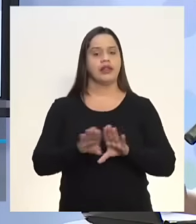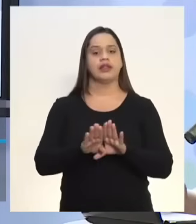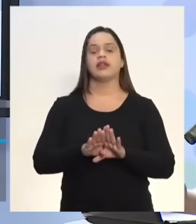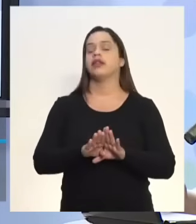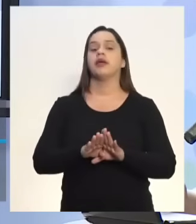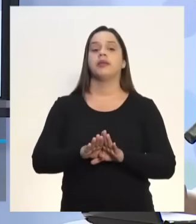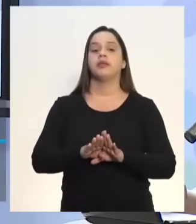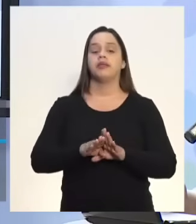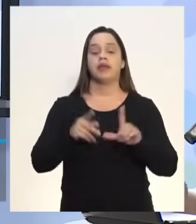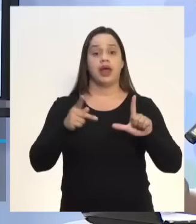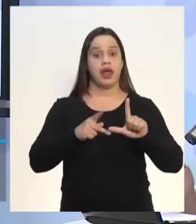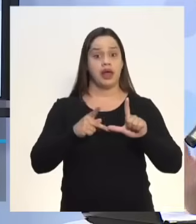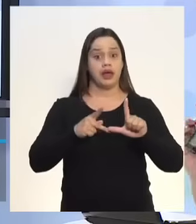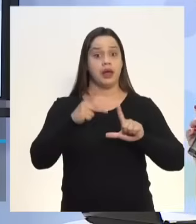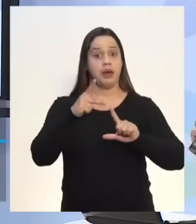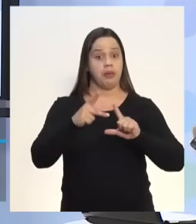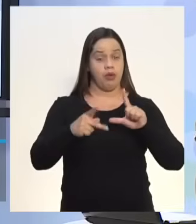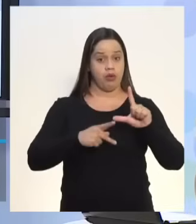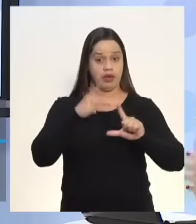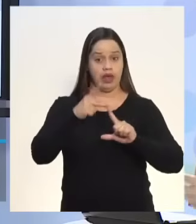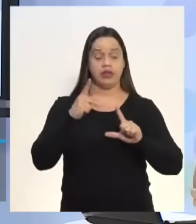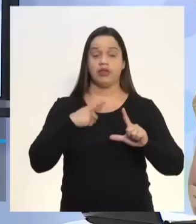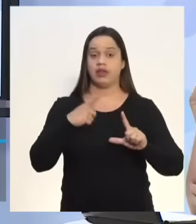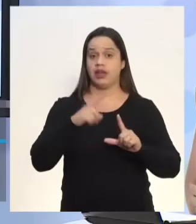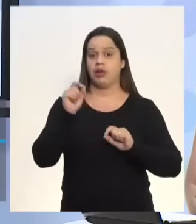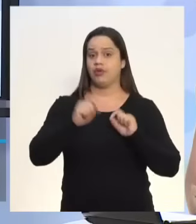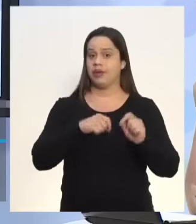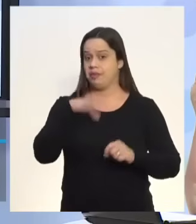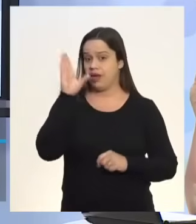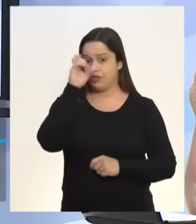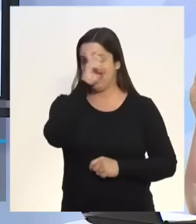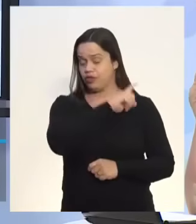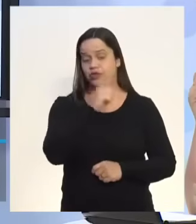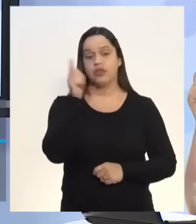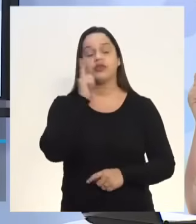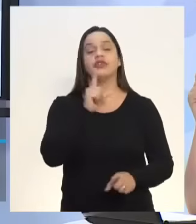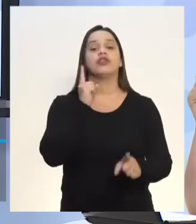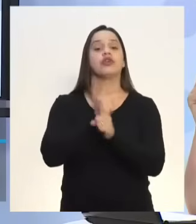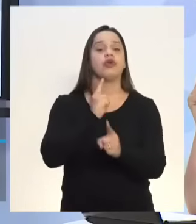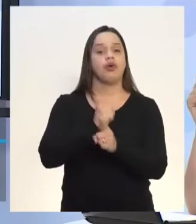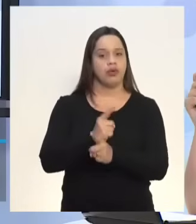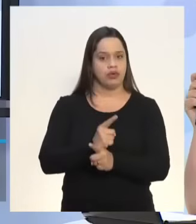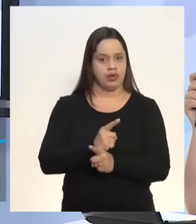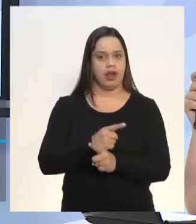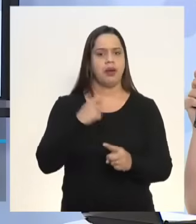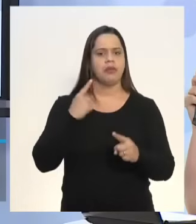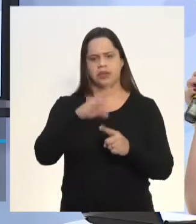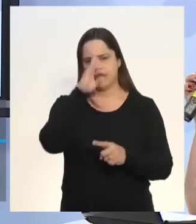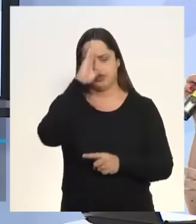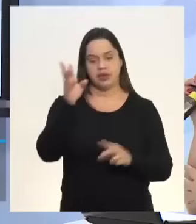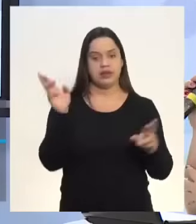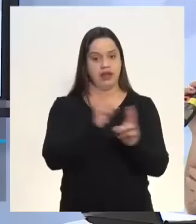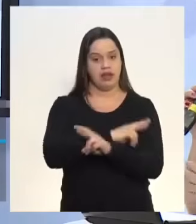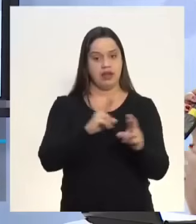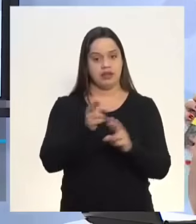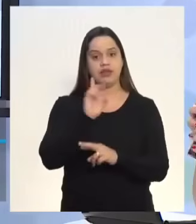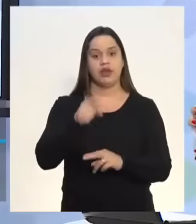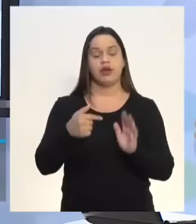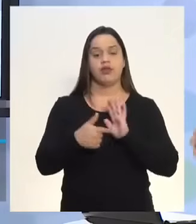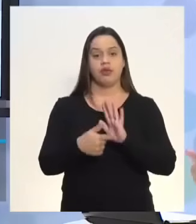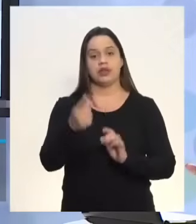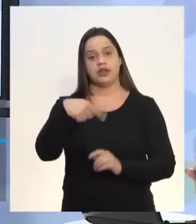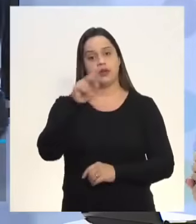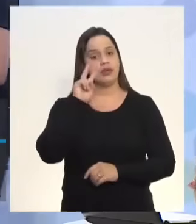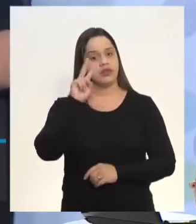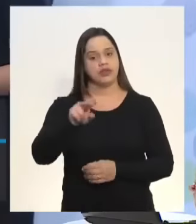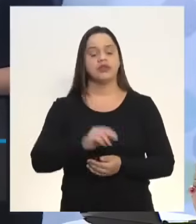tem sólidos que é muito mais difícil você localizar, principalmente essa relação, que é o que eu vou apresentar